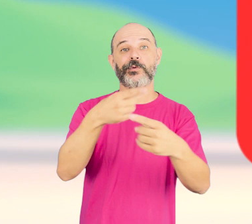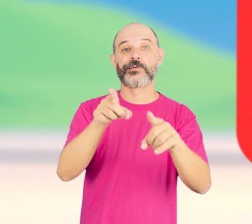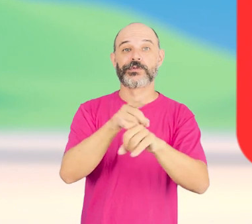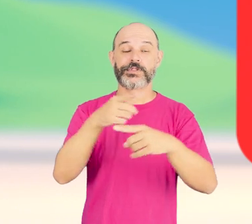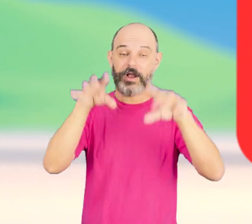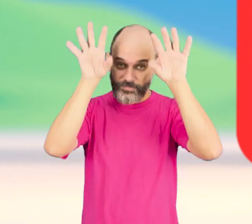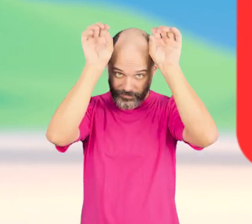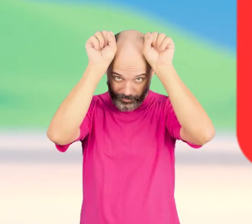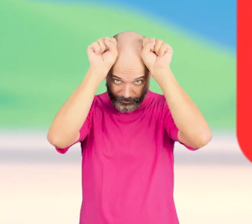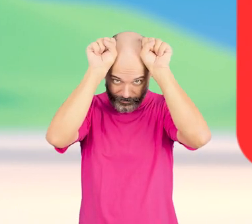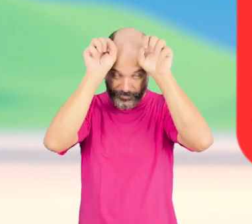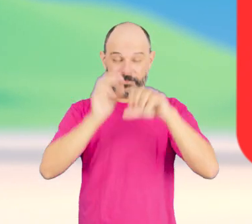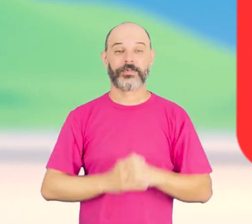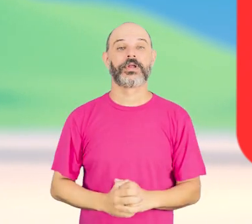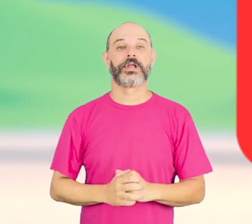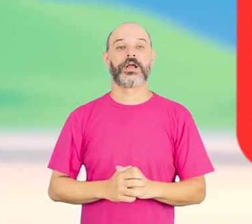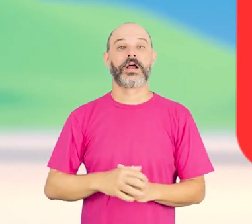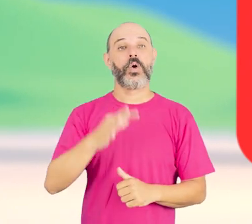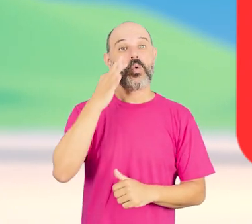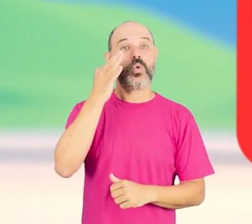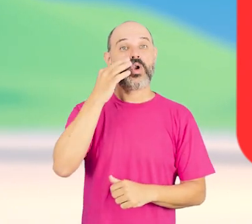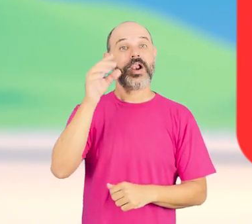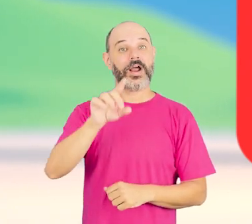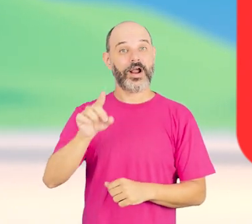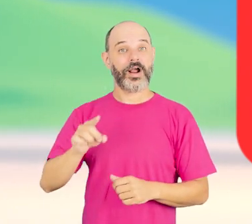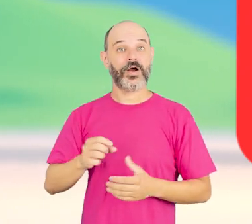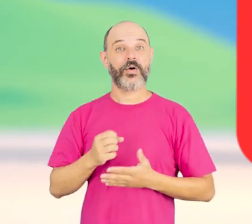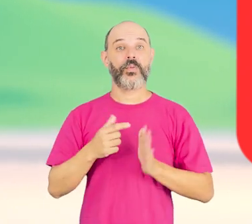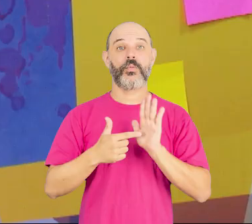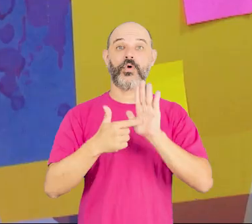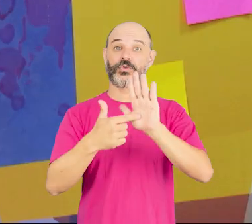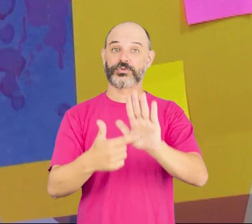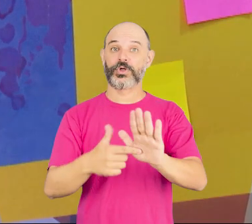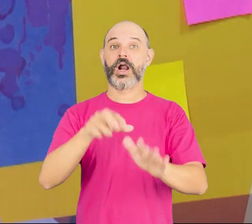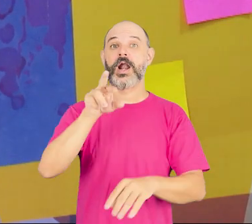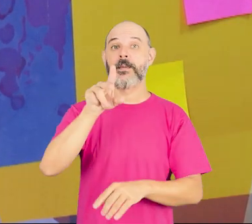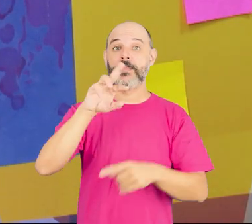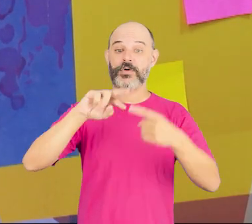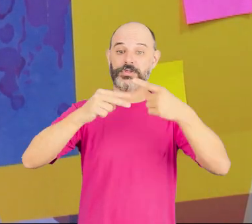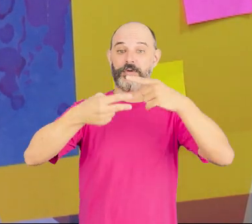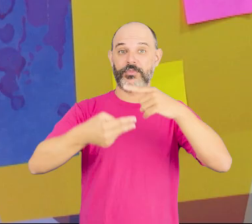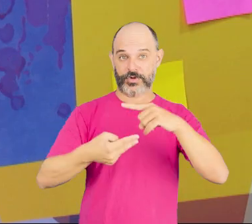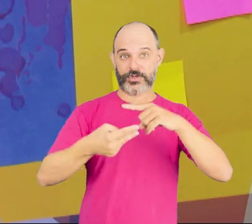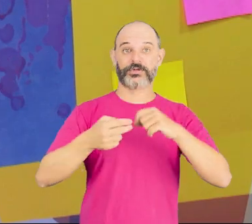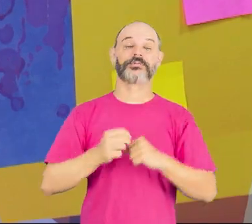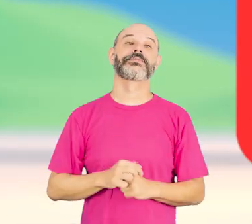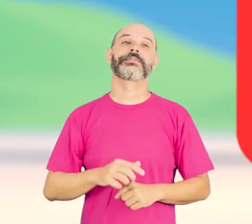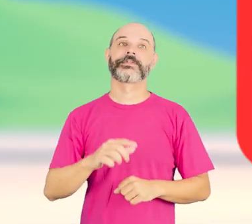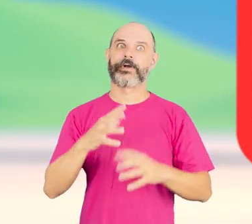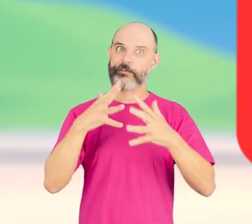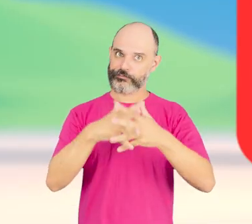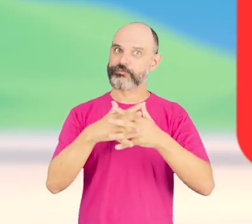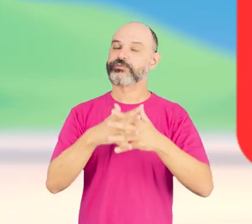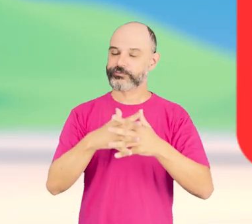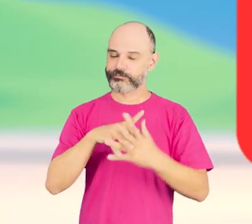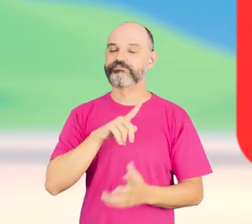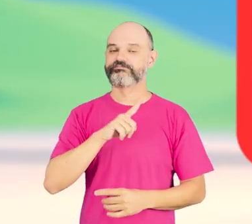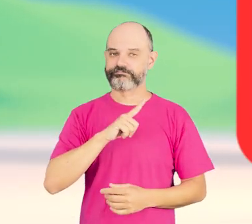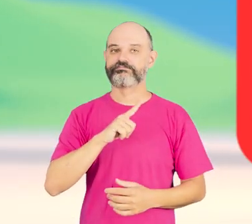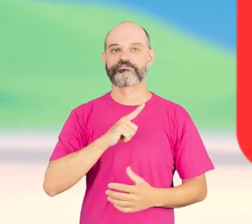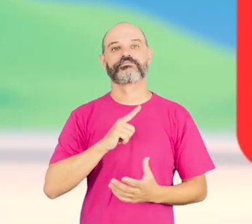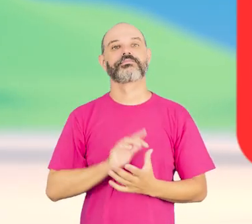para o laboratório. É, com um pouquinho de confusão. E para contar os irmãos do Léo, que tal aprender